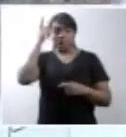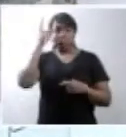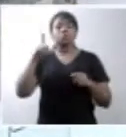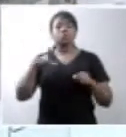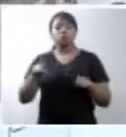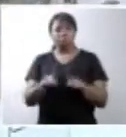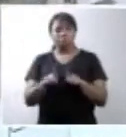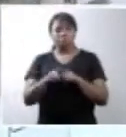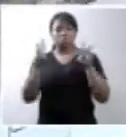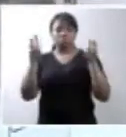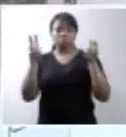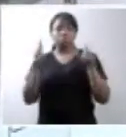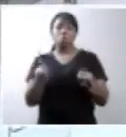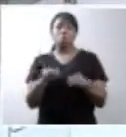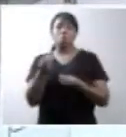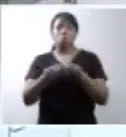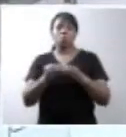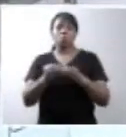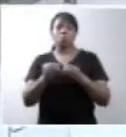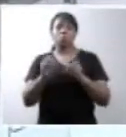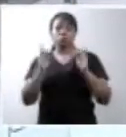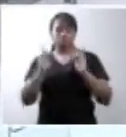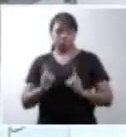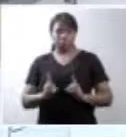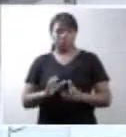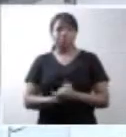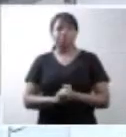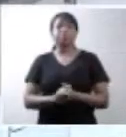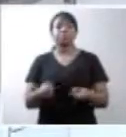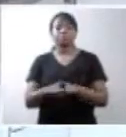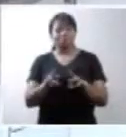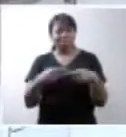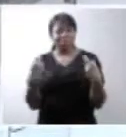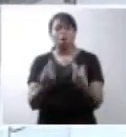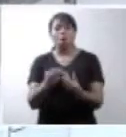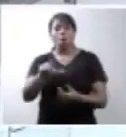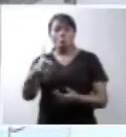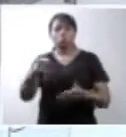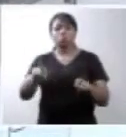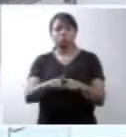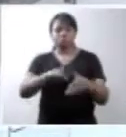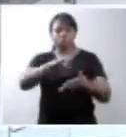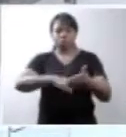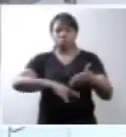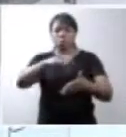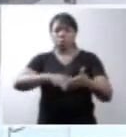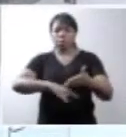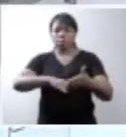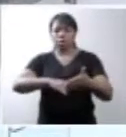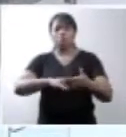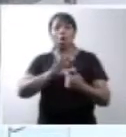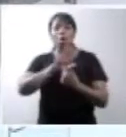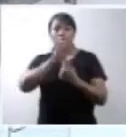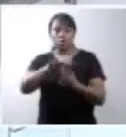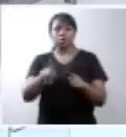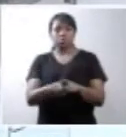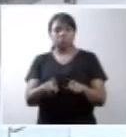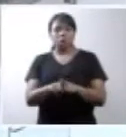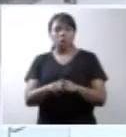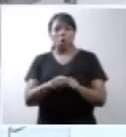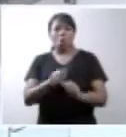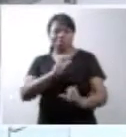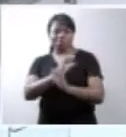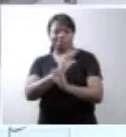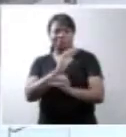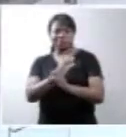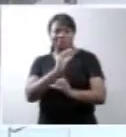titular de todo e qualquer direito. A convenção e outros documentos garantem às pessoas com deficiência a eliminação de